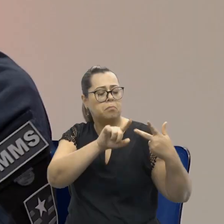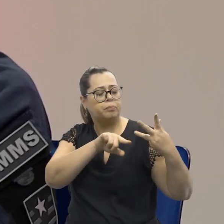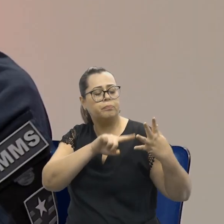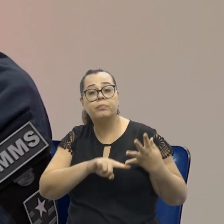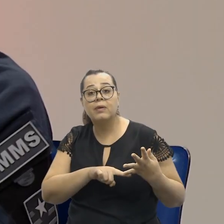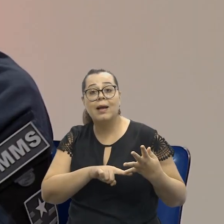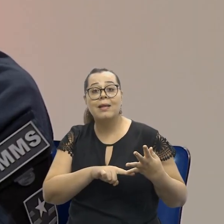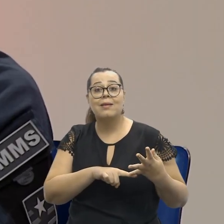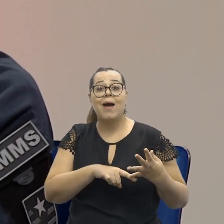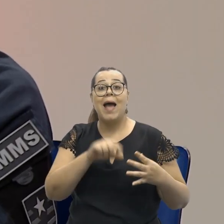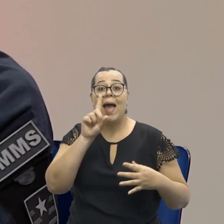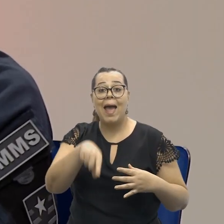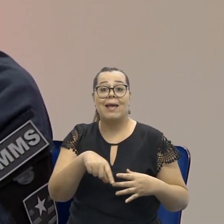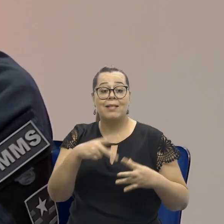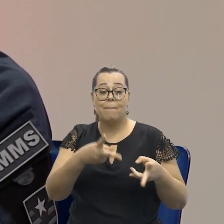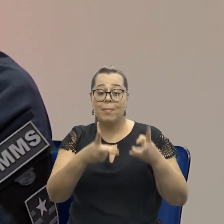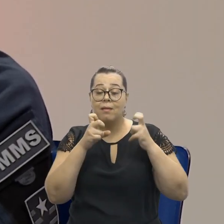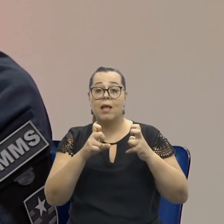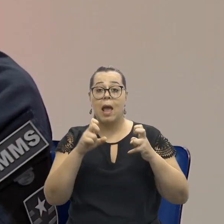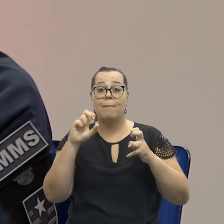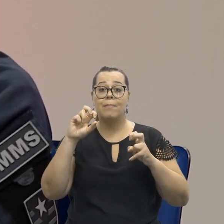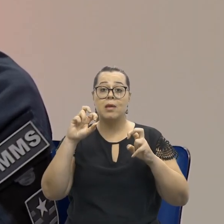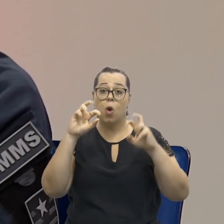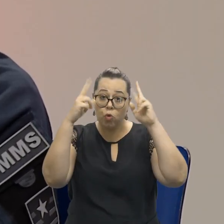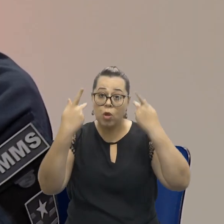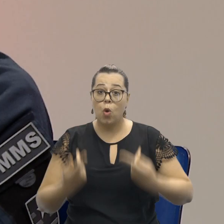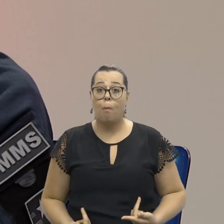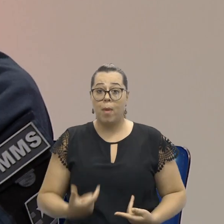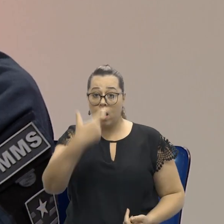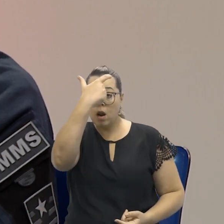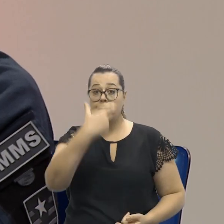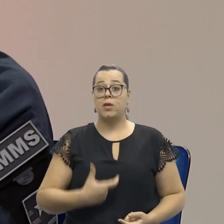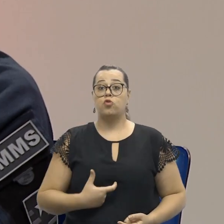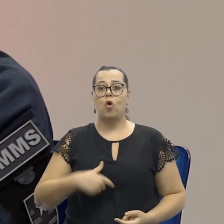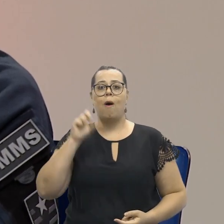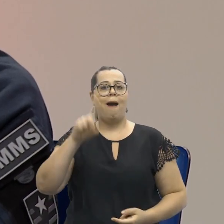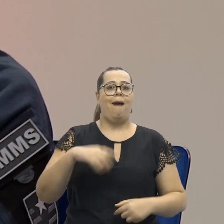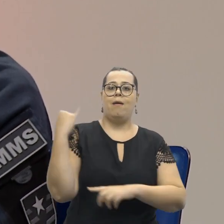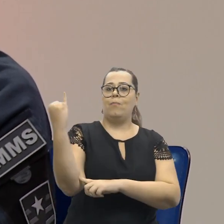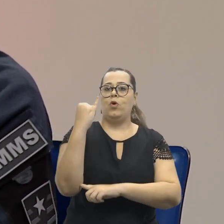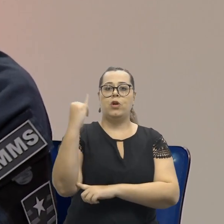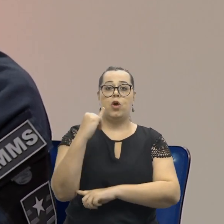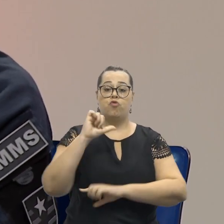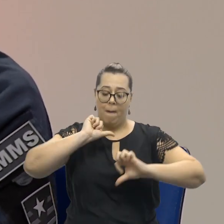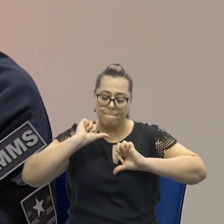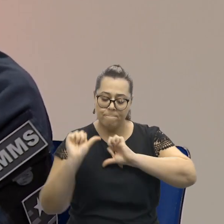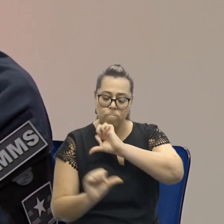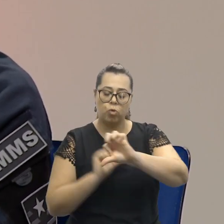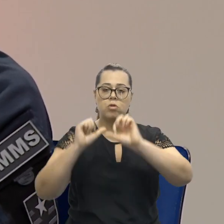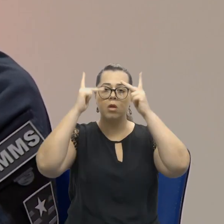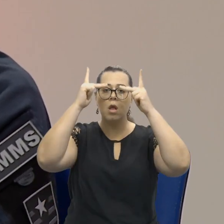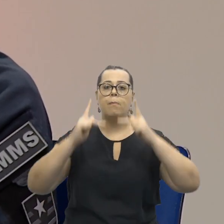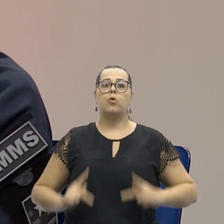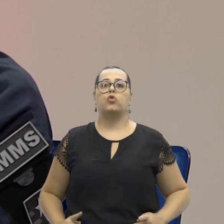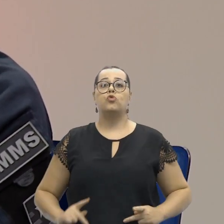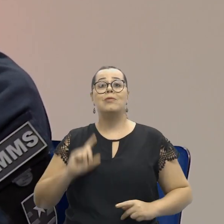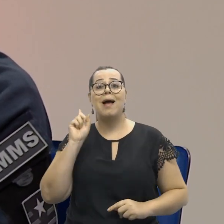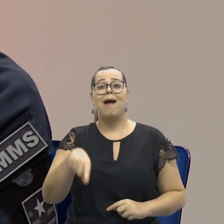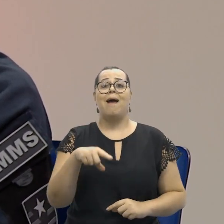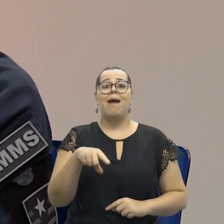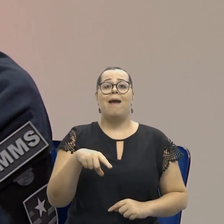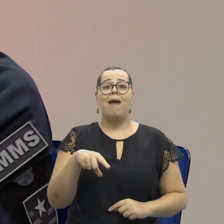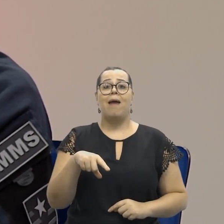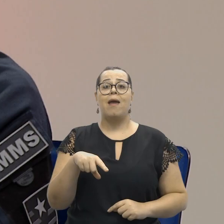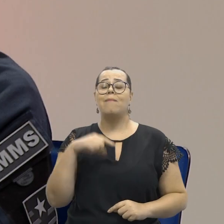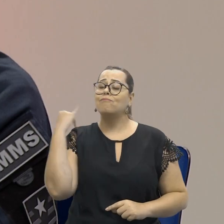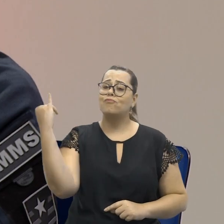do trânsito que a parte humana é essencial. A mudança de postura da